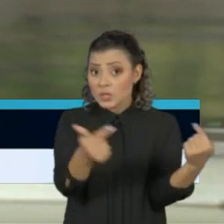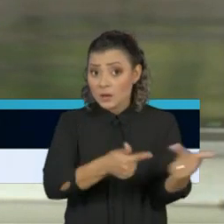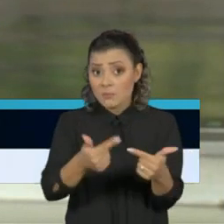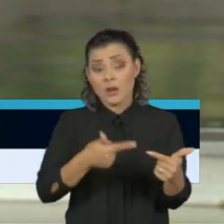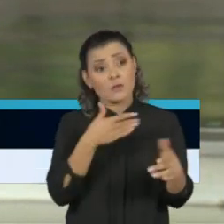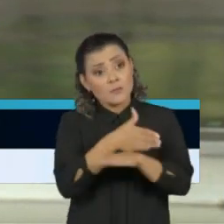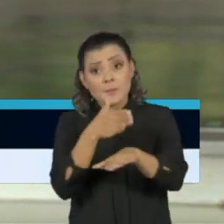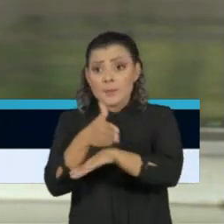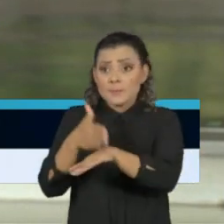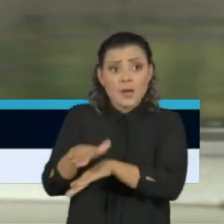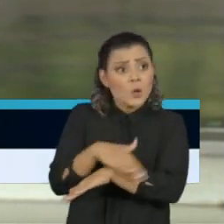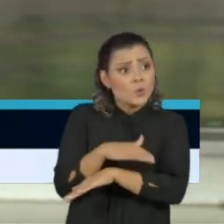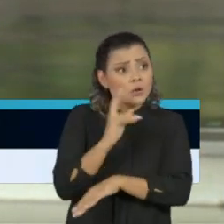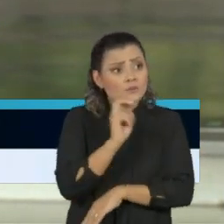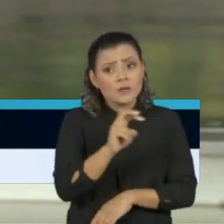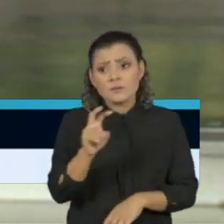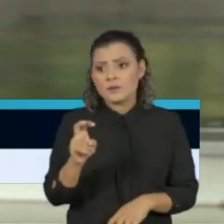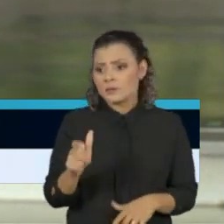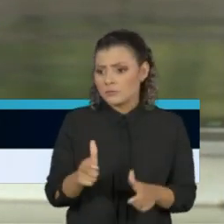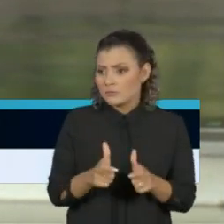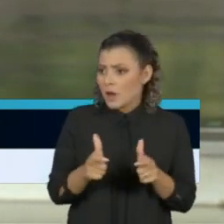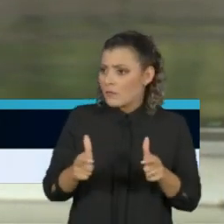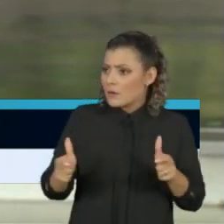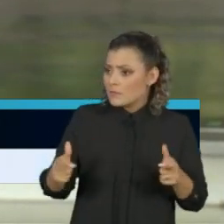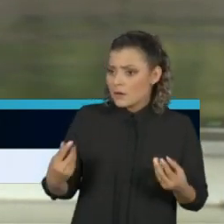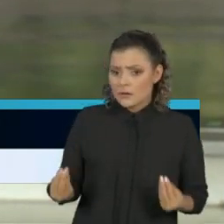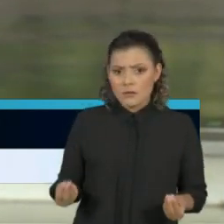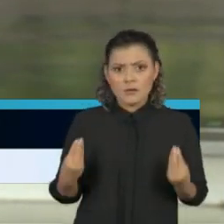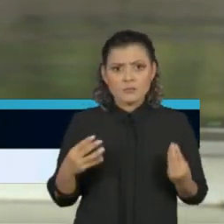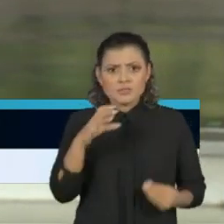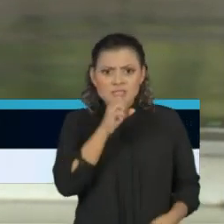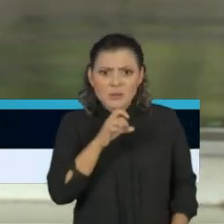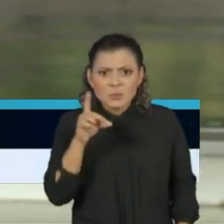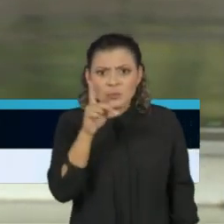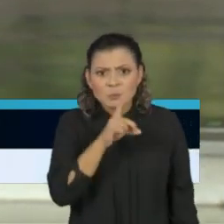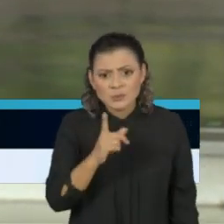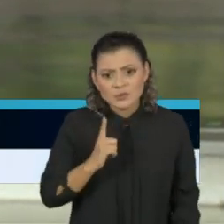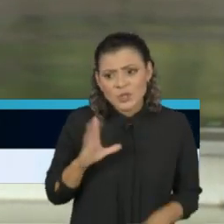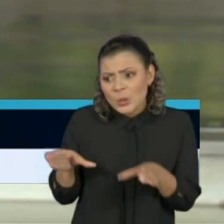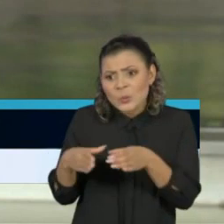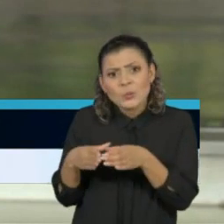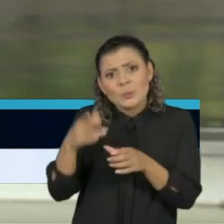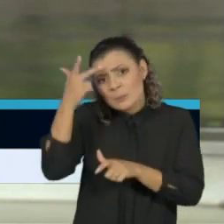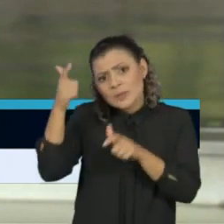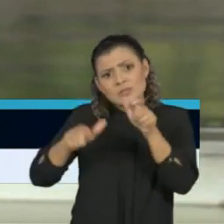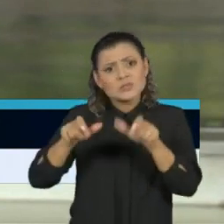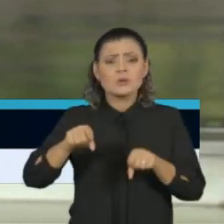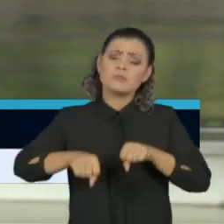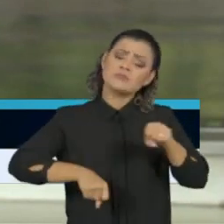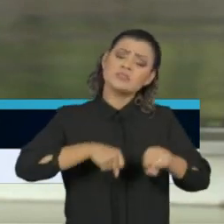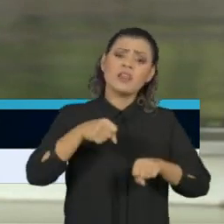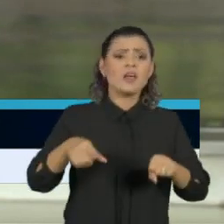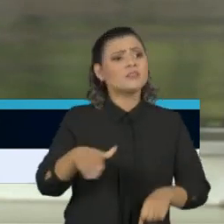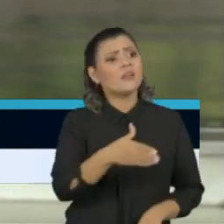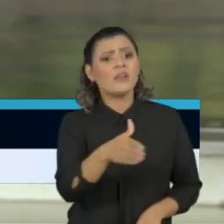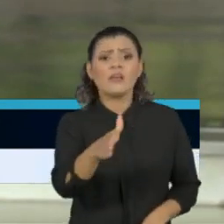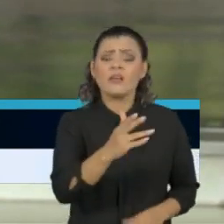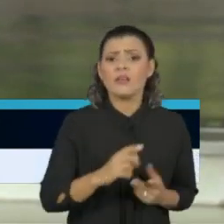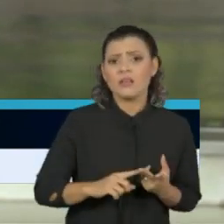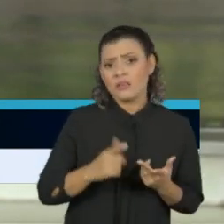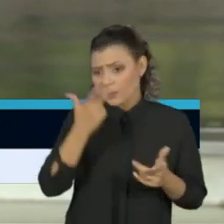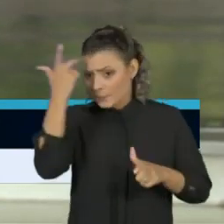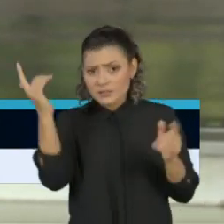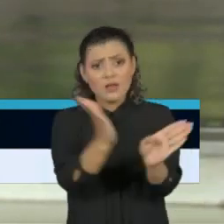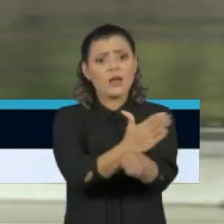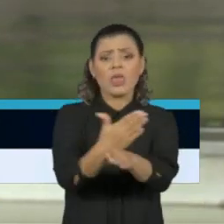estamos nas ruas, isso é claro, evidente. O fim de semana tinha grupos de pessoas andando de bicicleta por toda a cidade. Queria